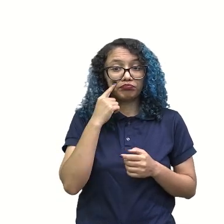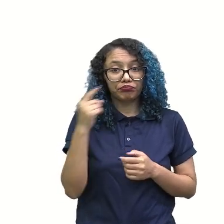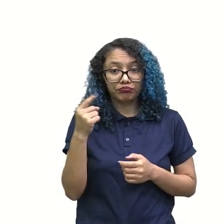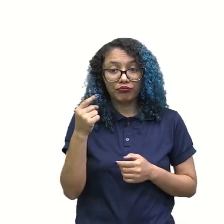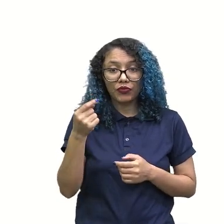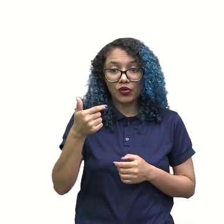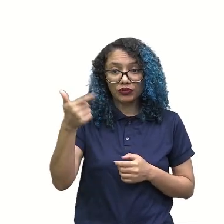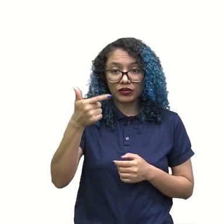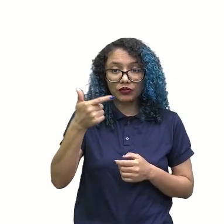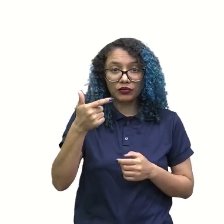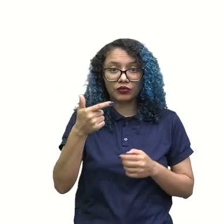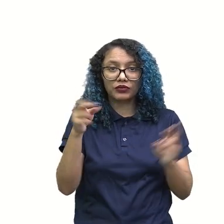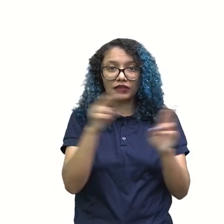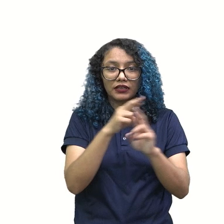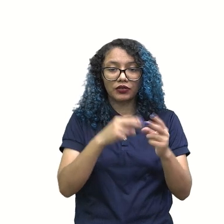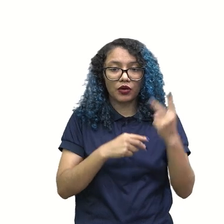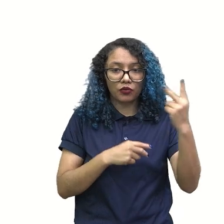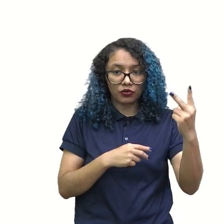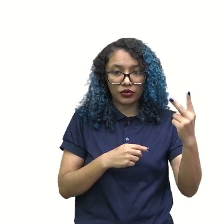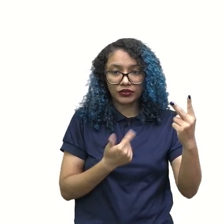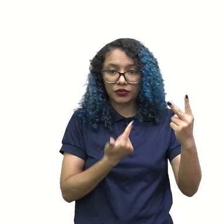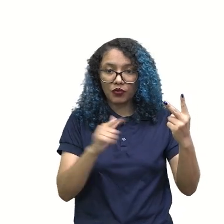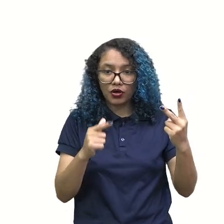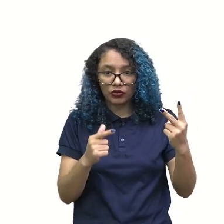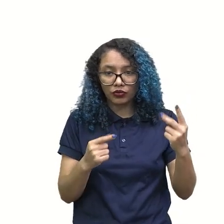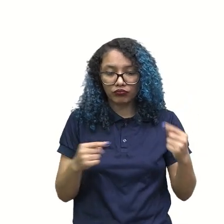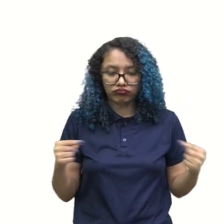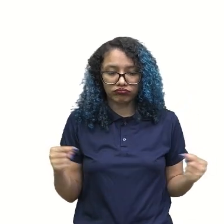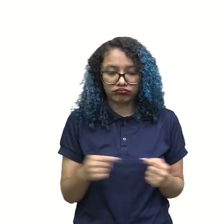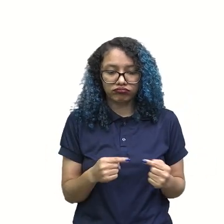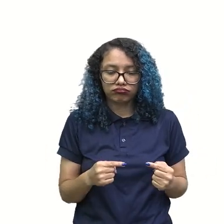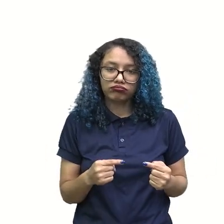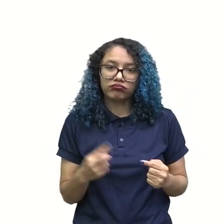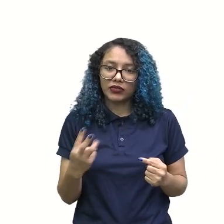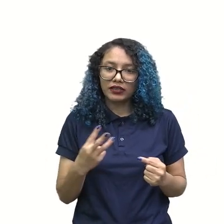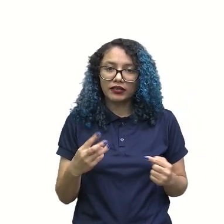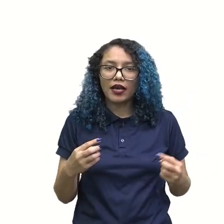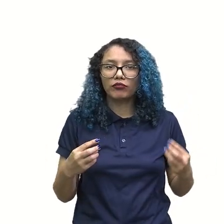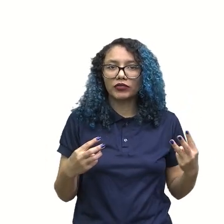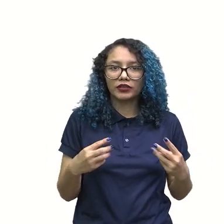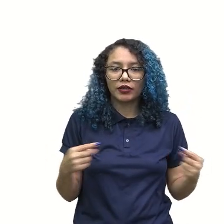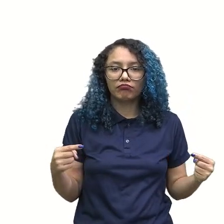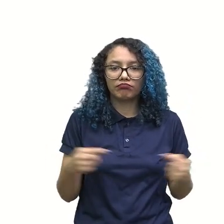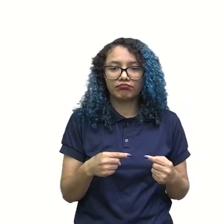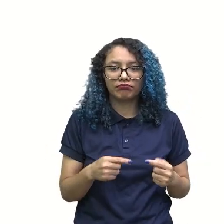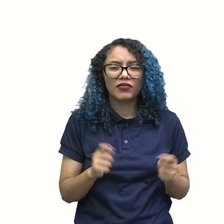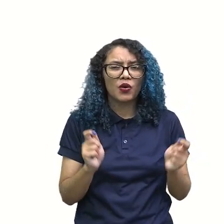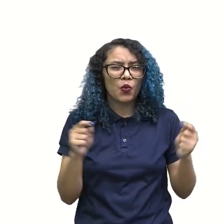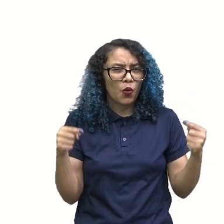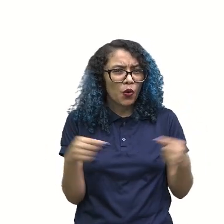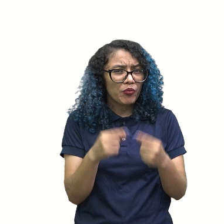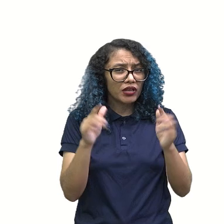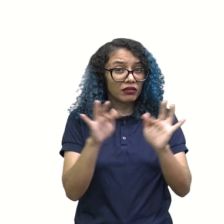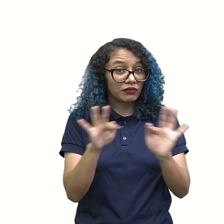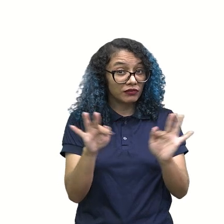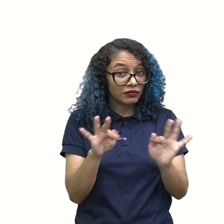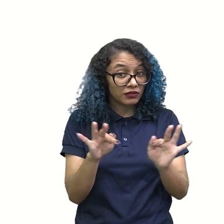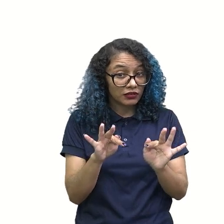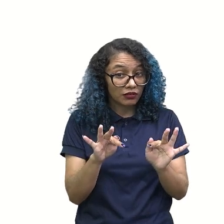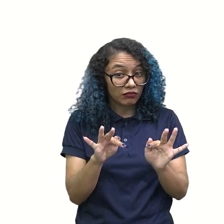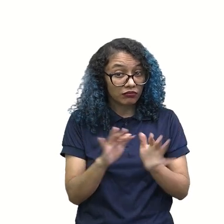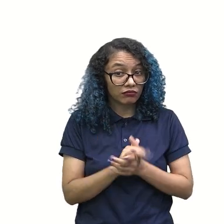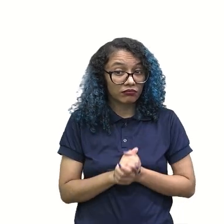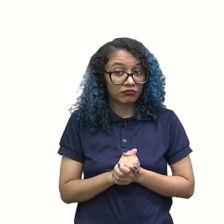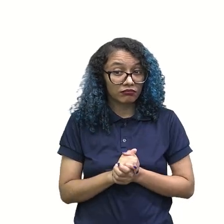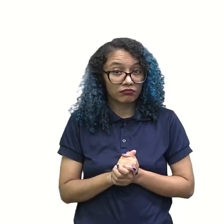relacionando com este. Então, será que eu posso afirmar nesse caso que eu estou diante de uma função de A em